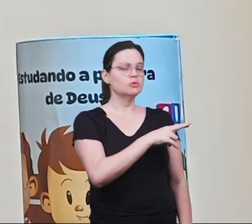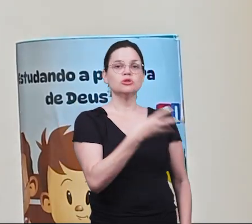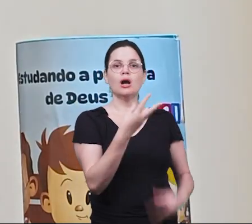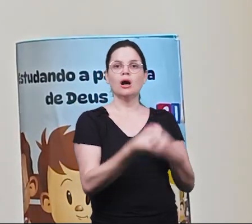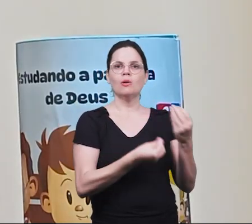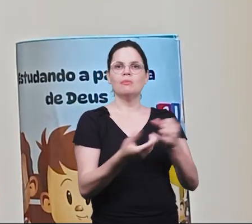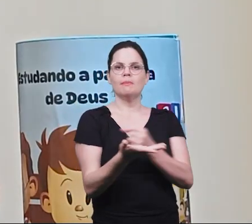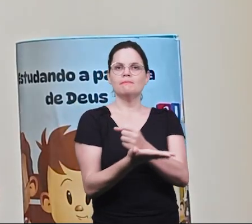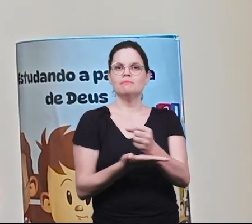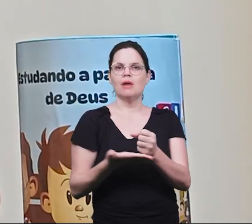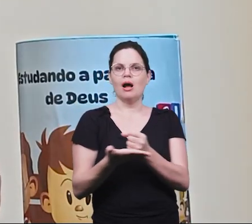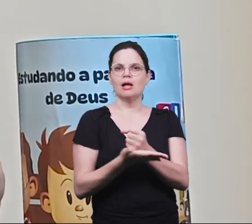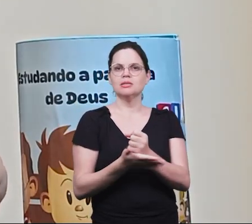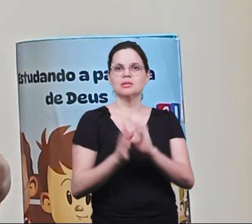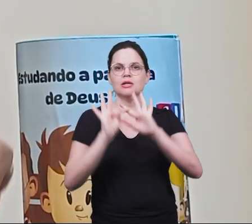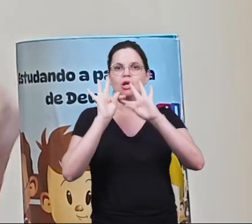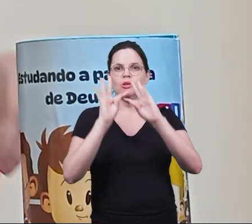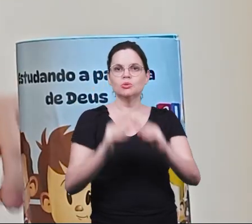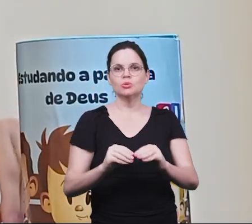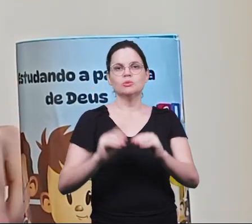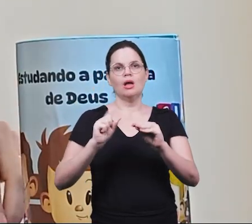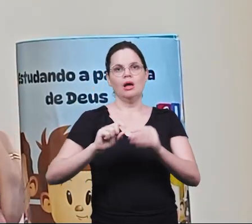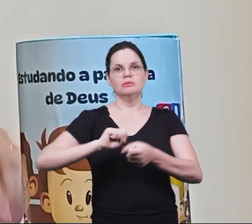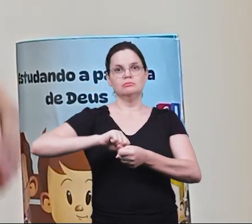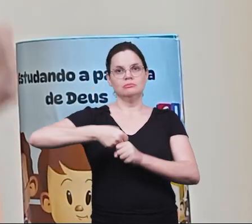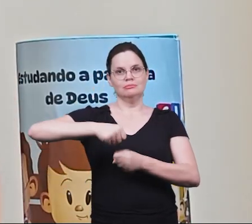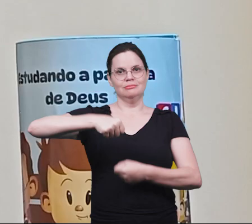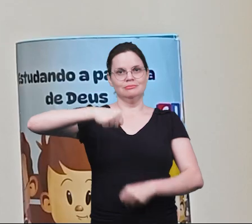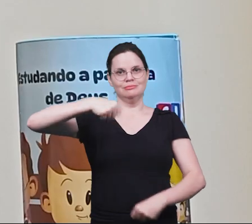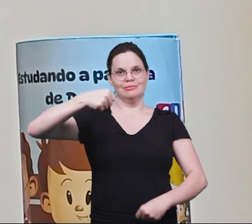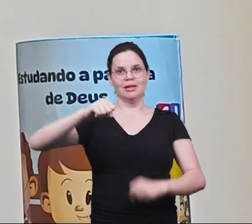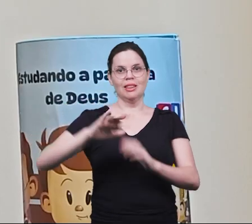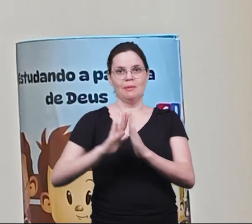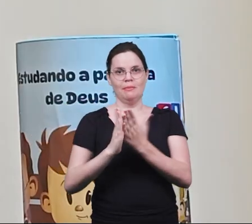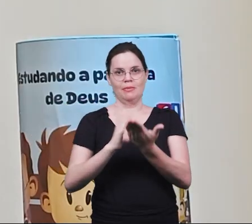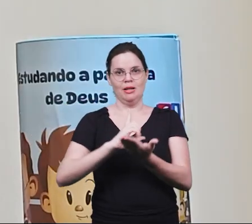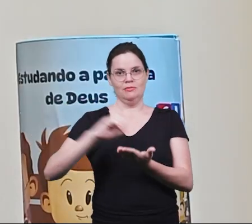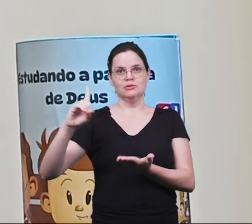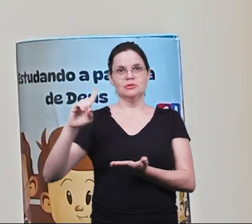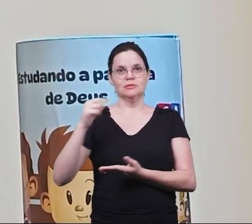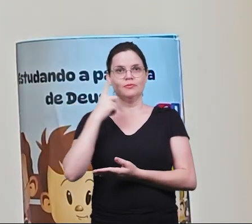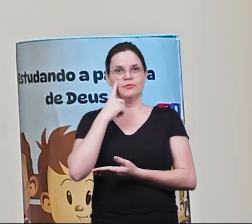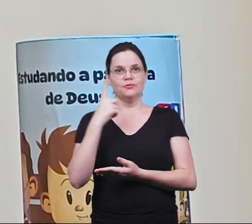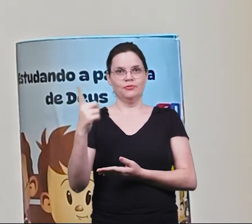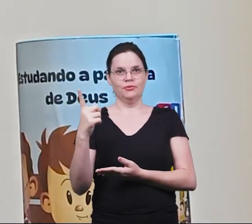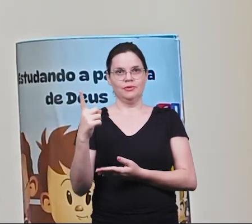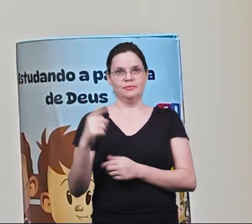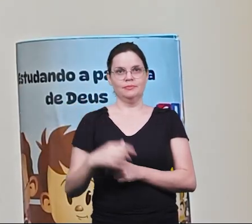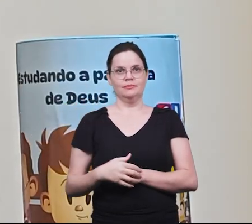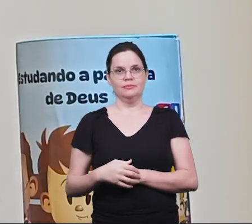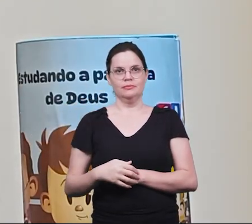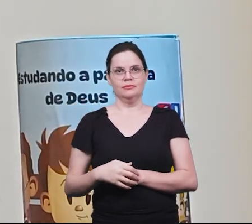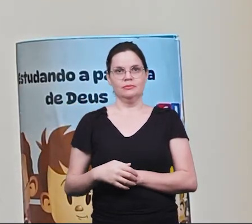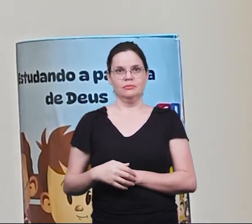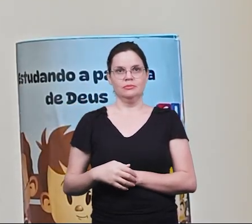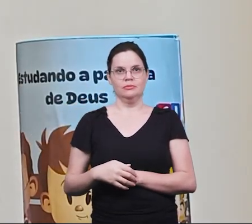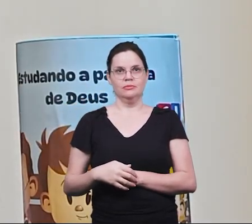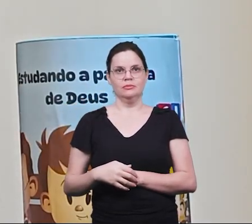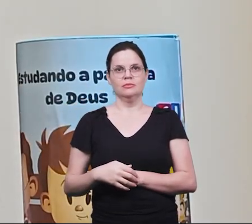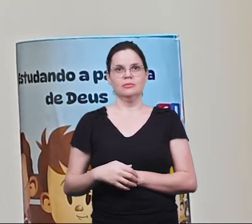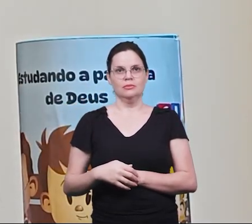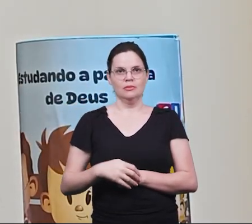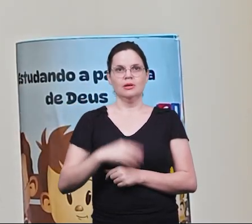da palavra. Então, tudo que o inimigo falou, Jesus respondeu na palavra, e isso foi